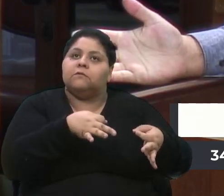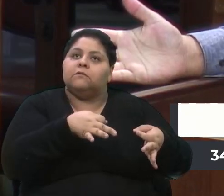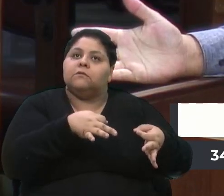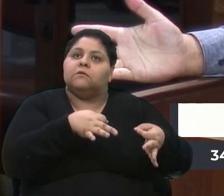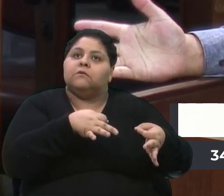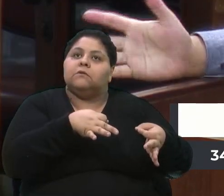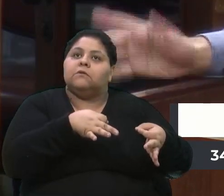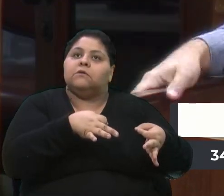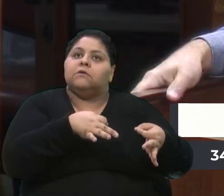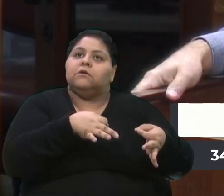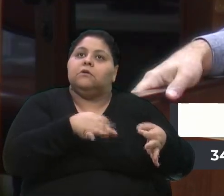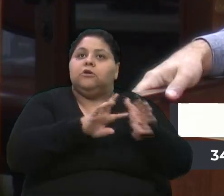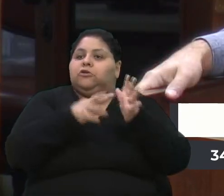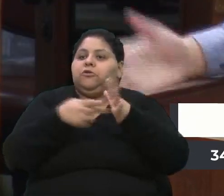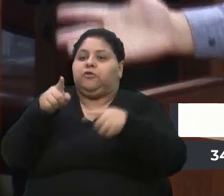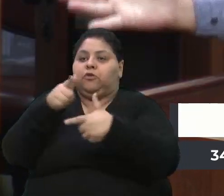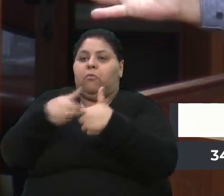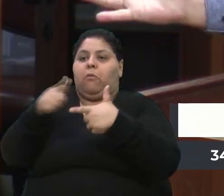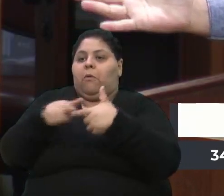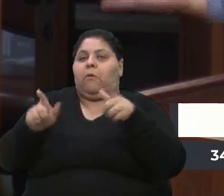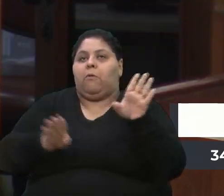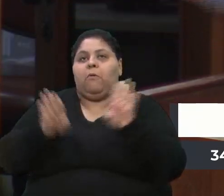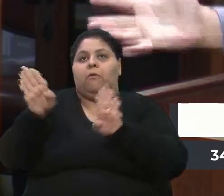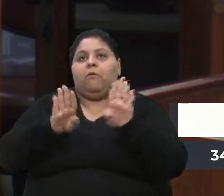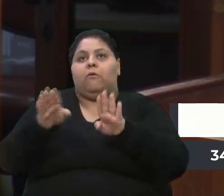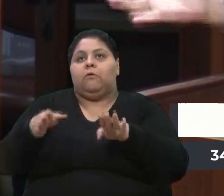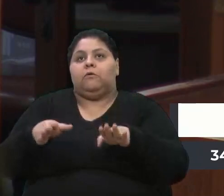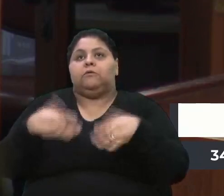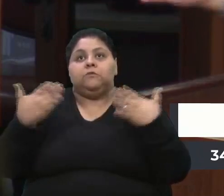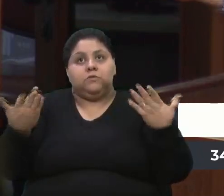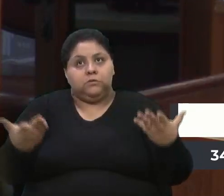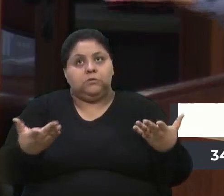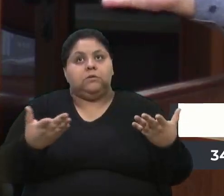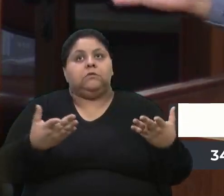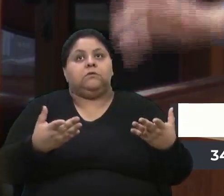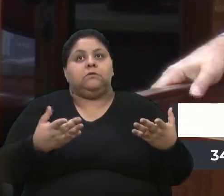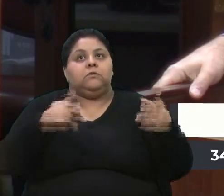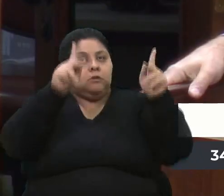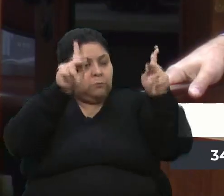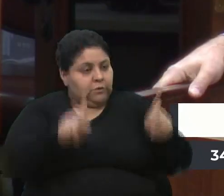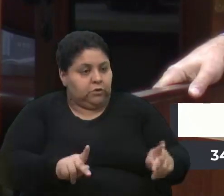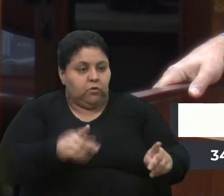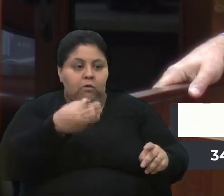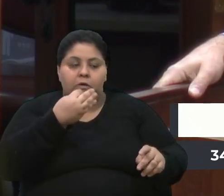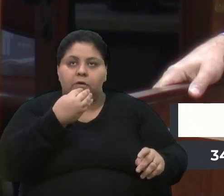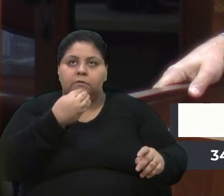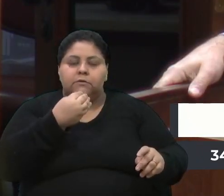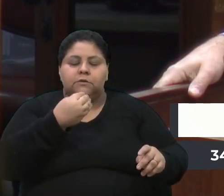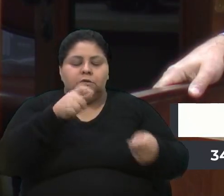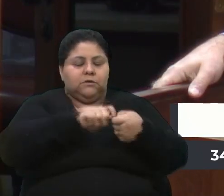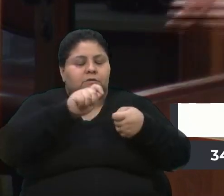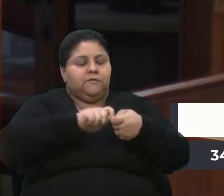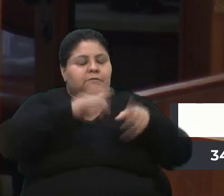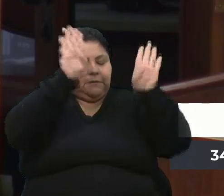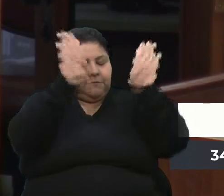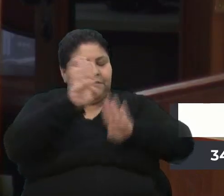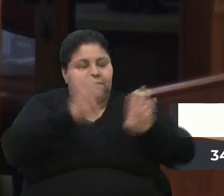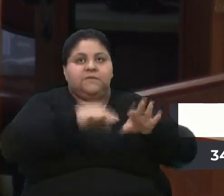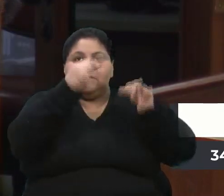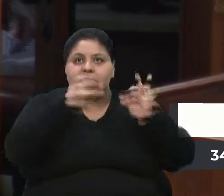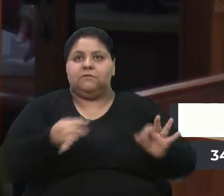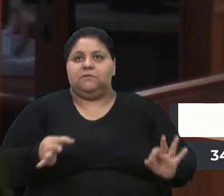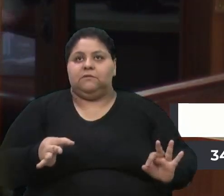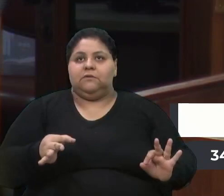de que o problema é de licitação. Mas então alguém que só deve fazer licitação não sabe fazer licitação? Porque a gente poderia falar